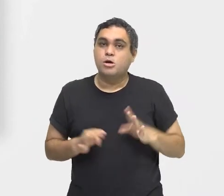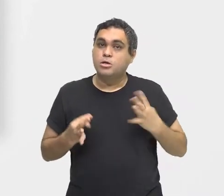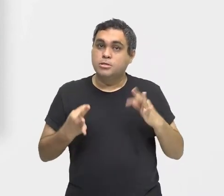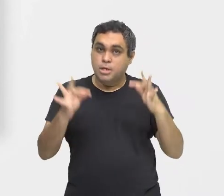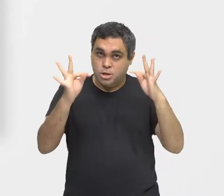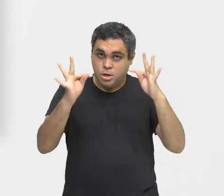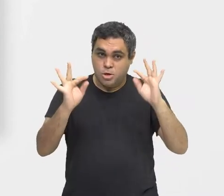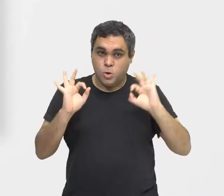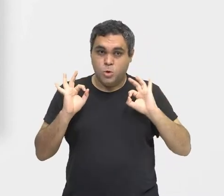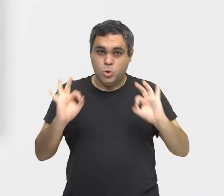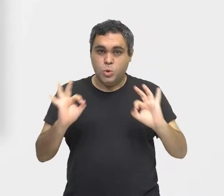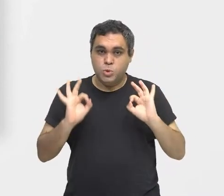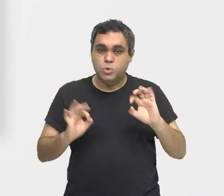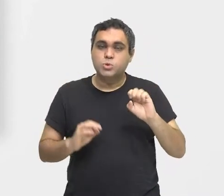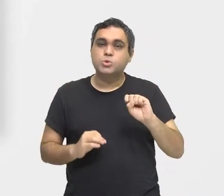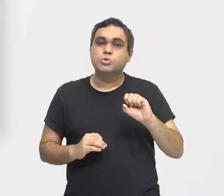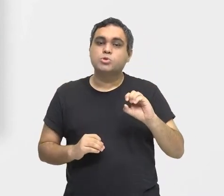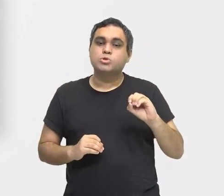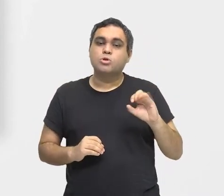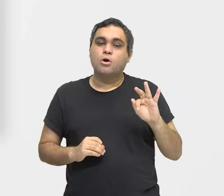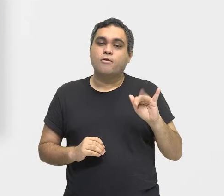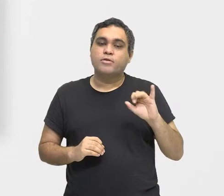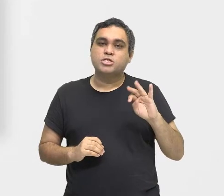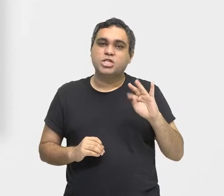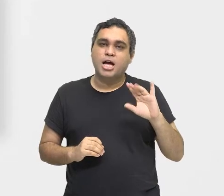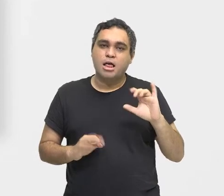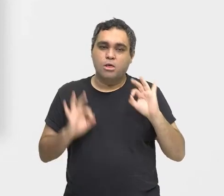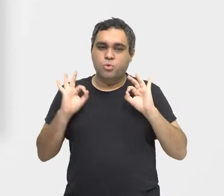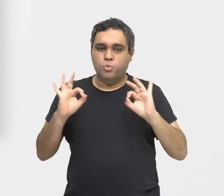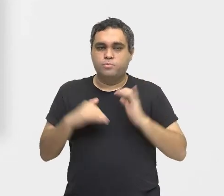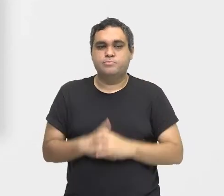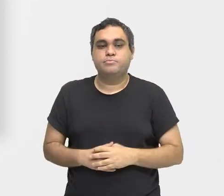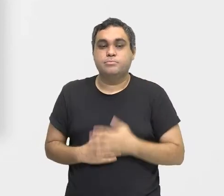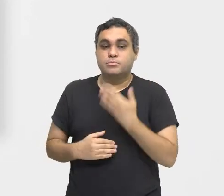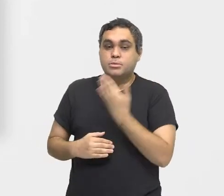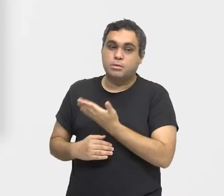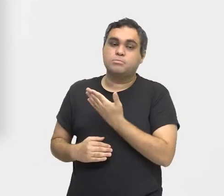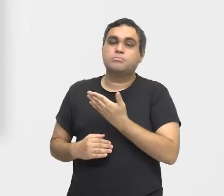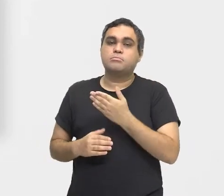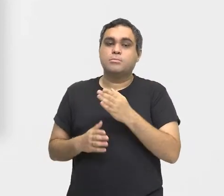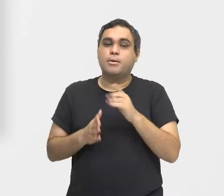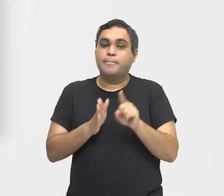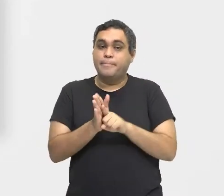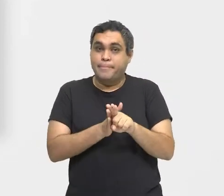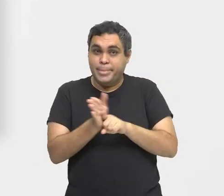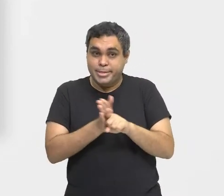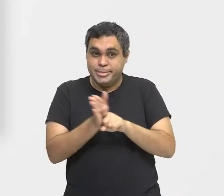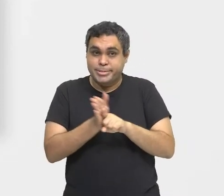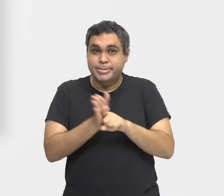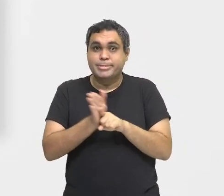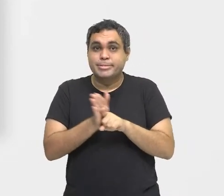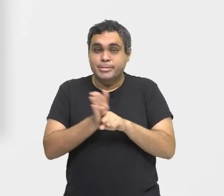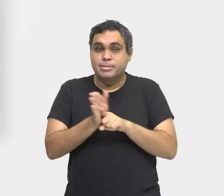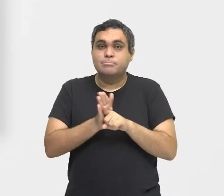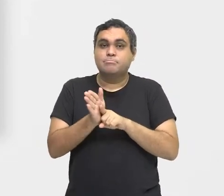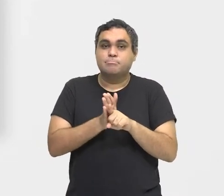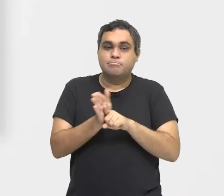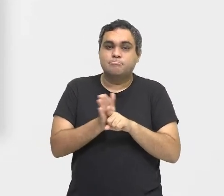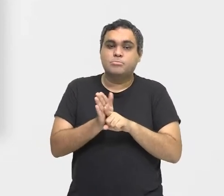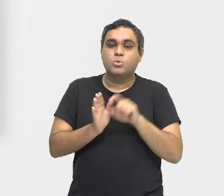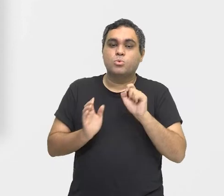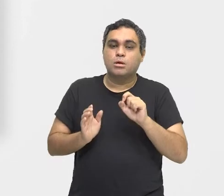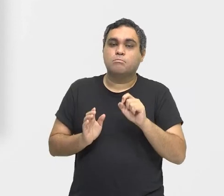Projetos de pesquisas que acabam surgindo com esse setor, eles vão estar principalmente ligados ao desenvolvimento